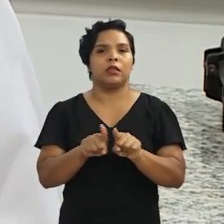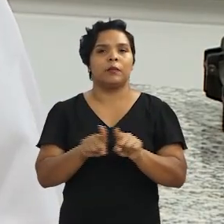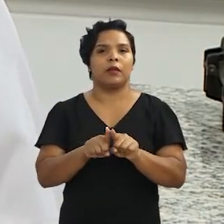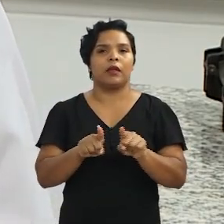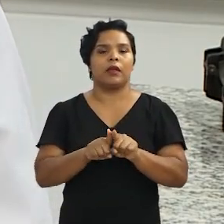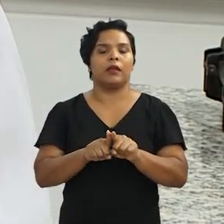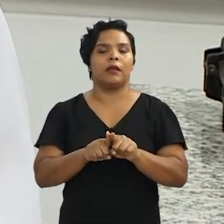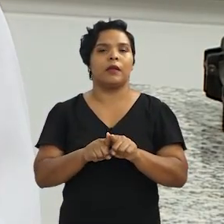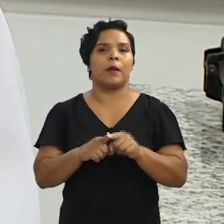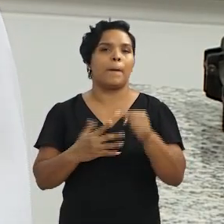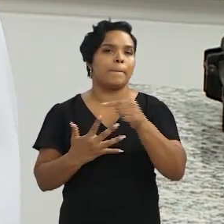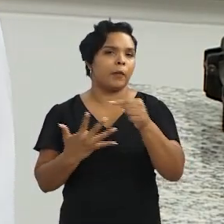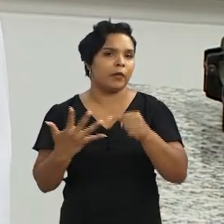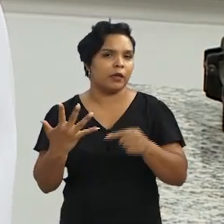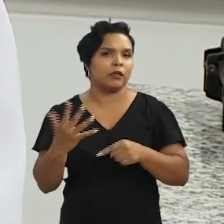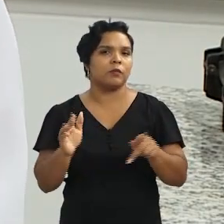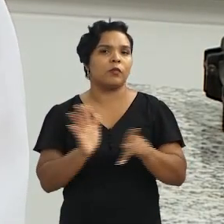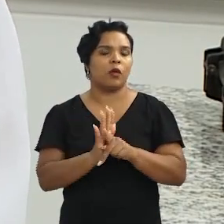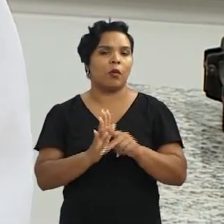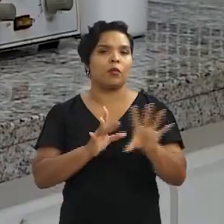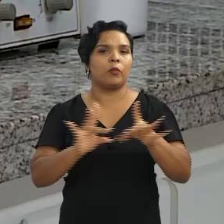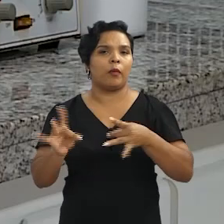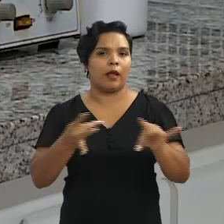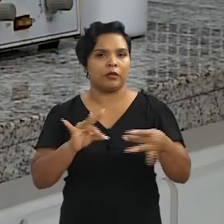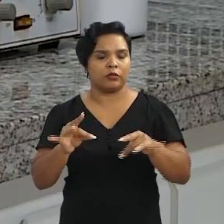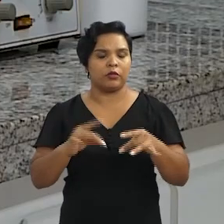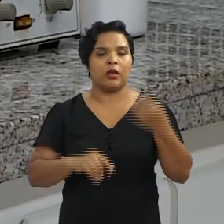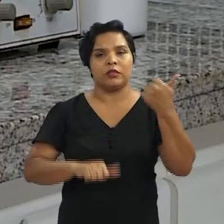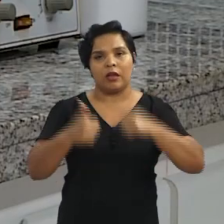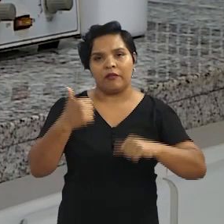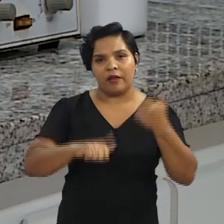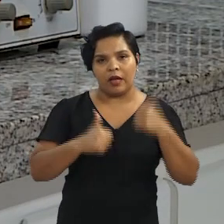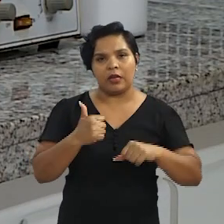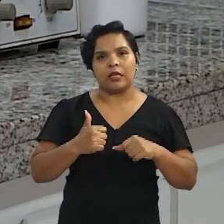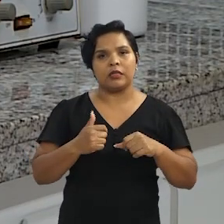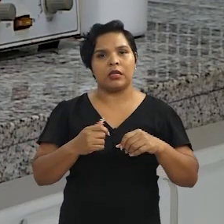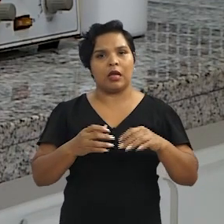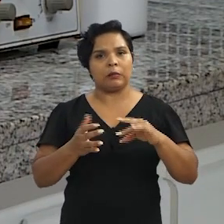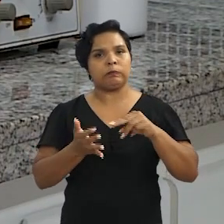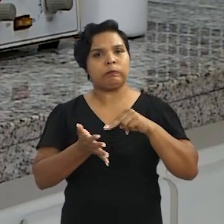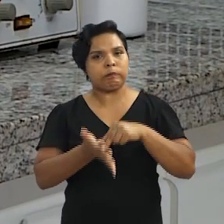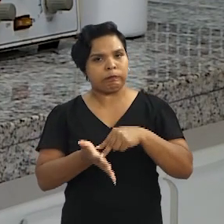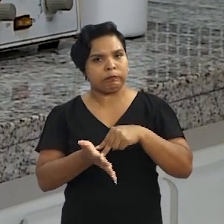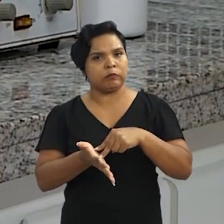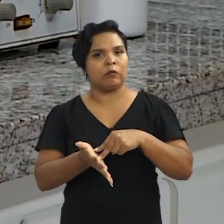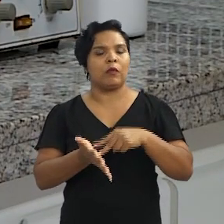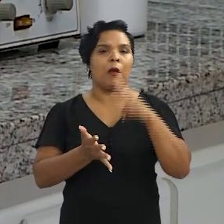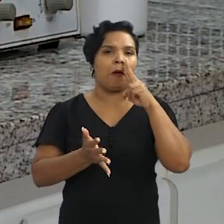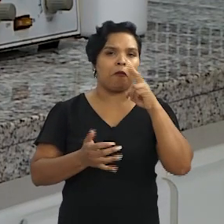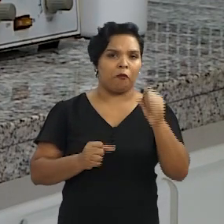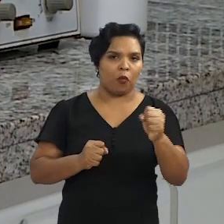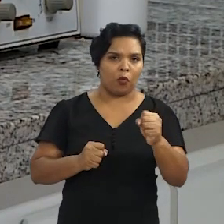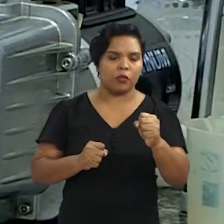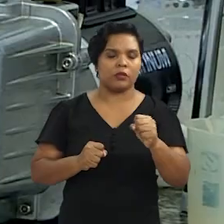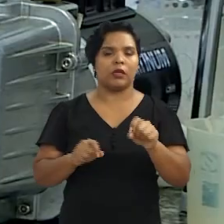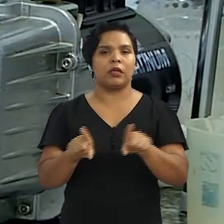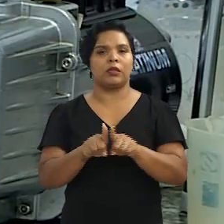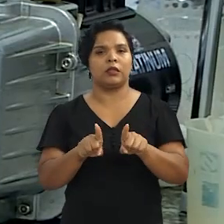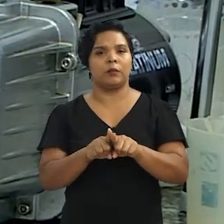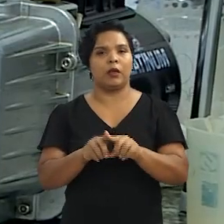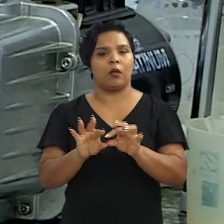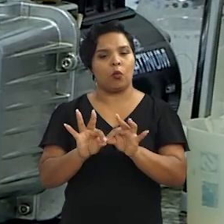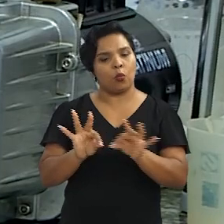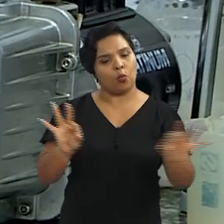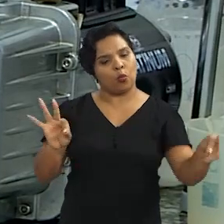como também propriedades do filme. Então, a gente avalia resistência a uma determinada força, a